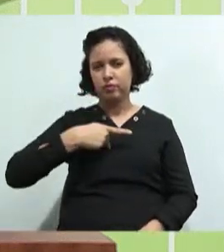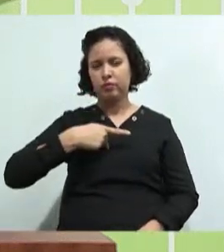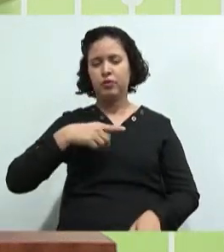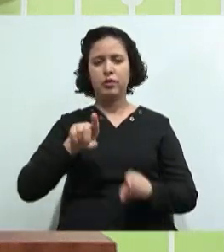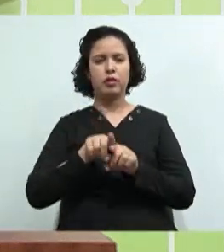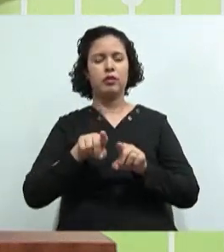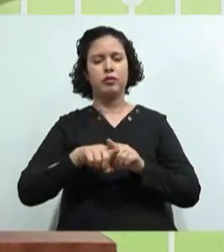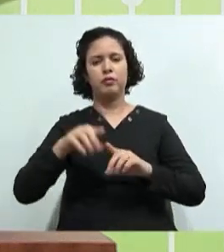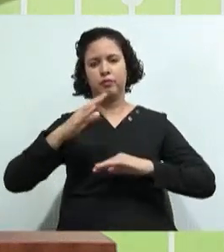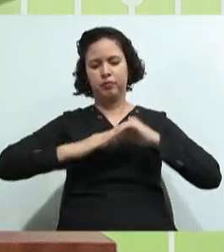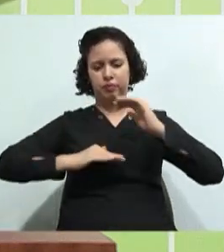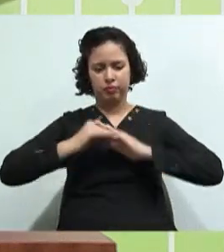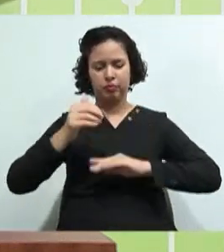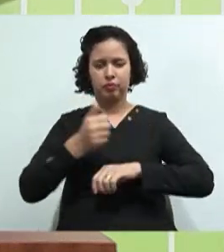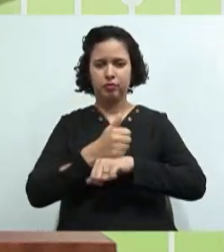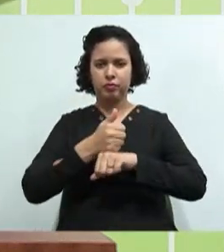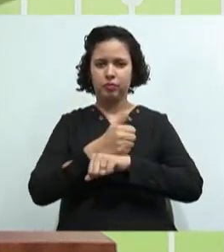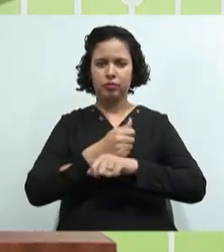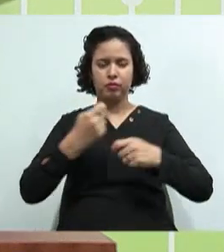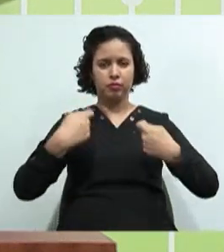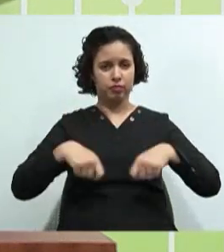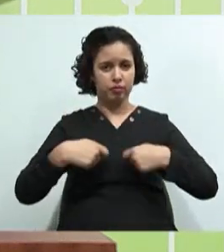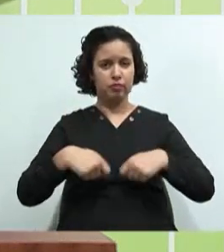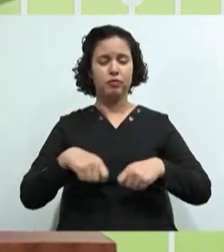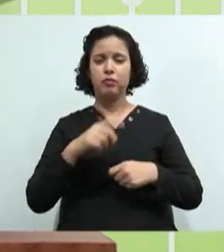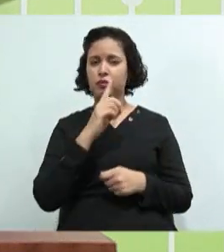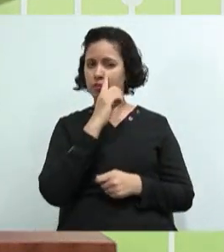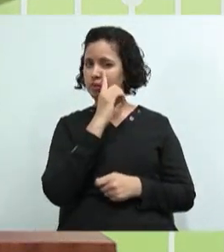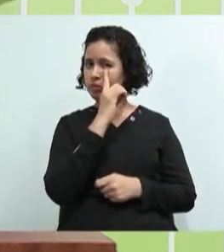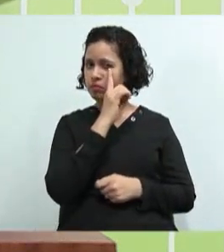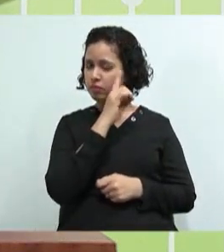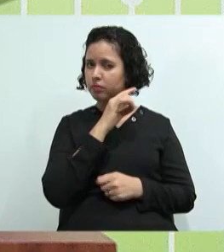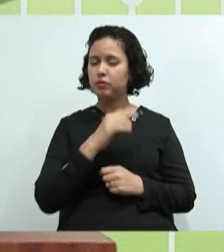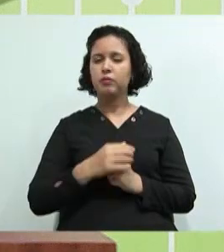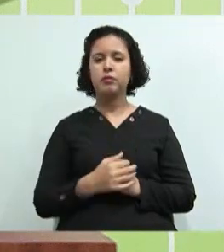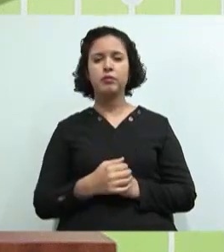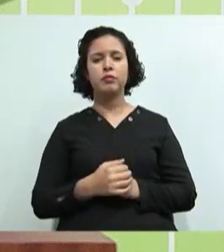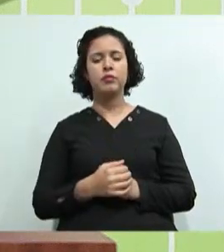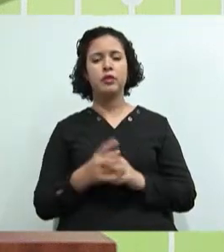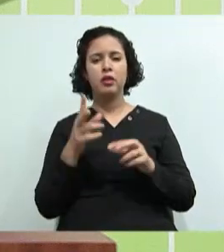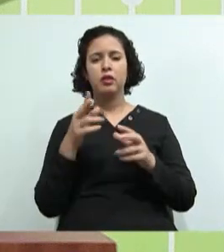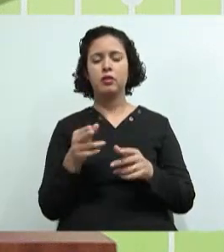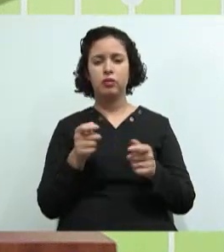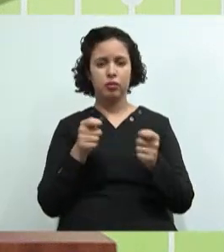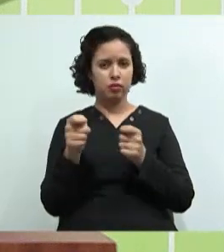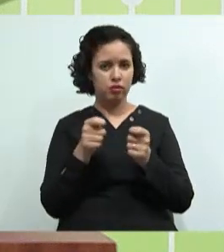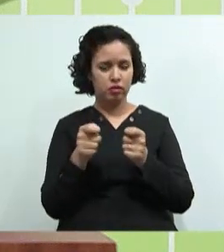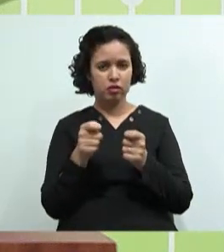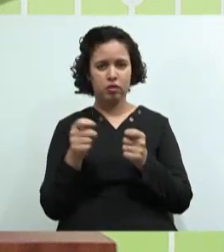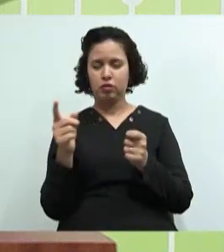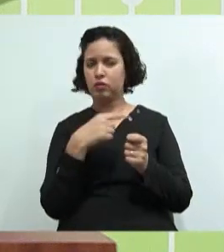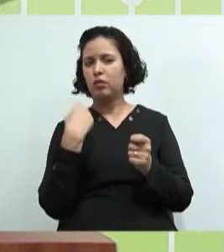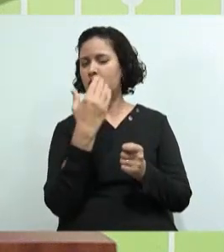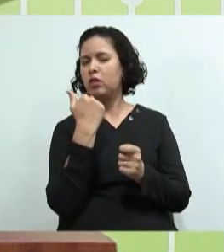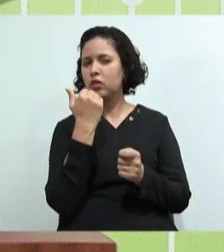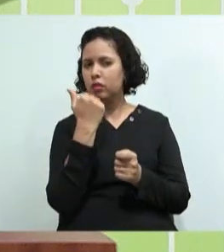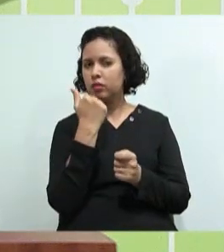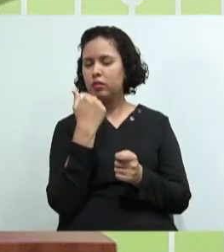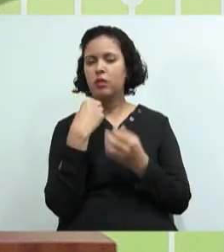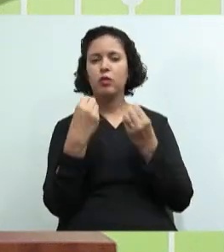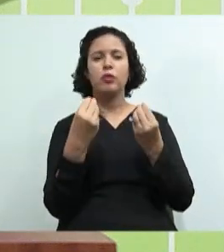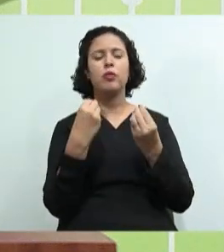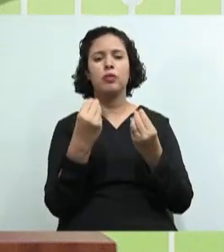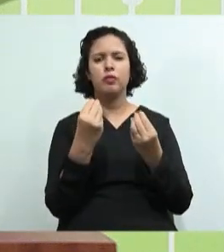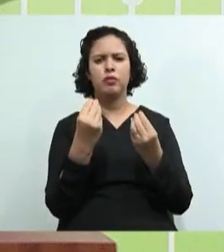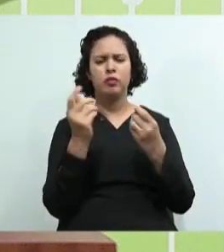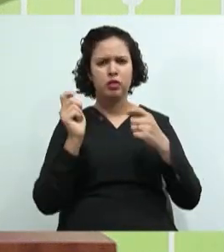a vida da tua organização. Ele é necessário. É a mesma coisa que nós controlarmos o que a gente se alimenta, como se alimenta, não é?